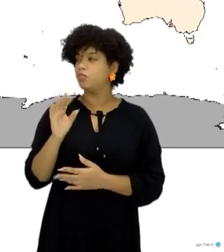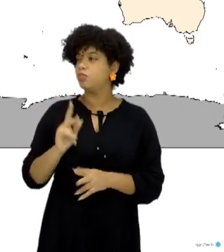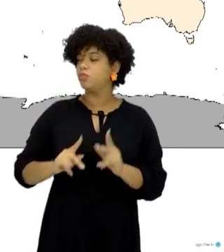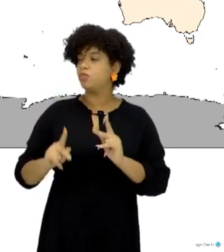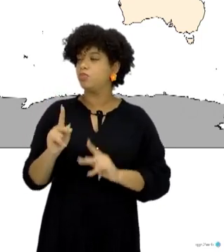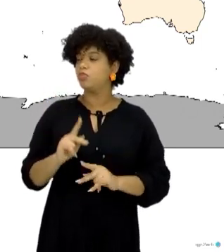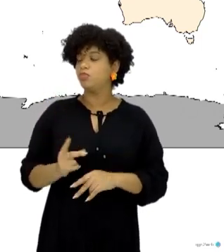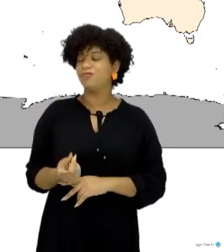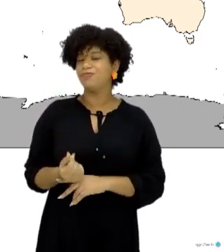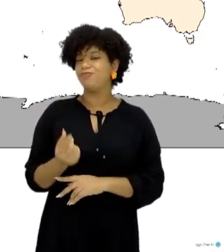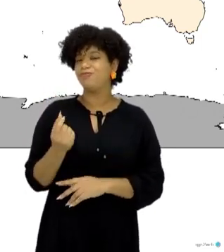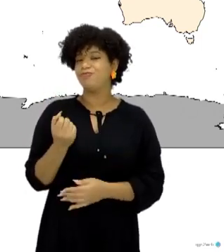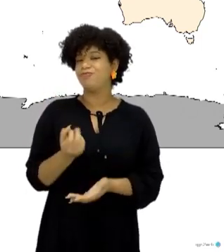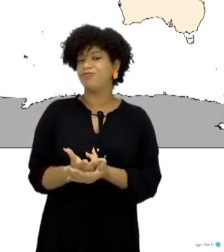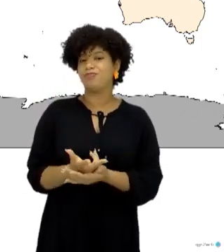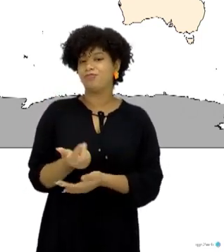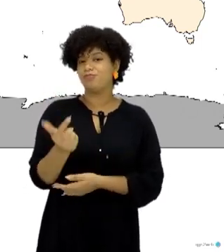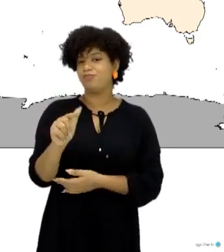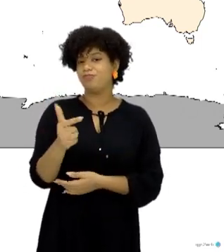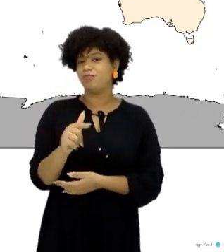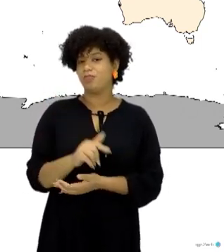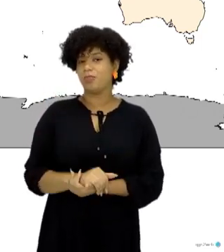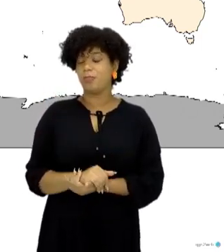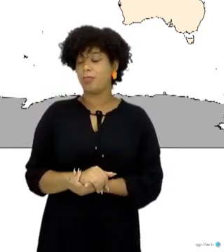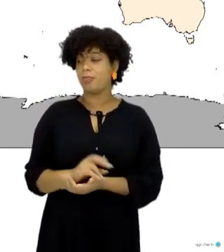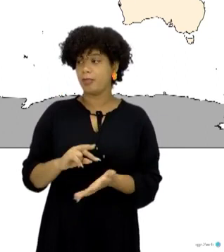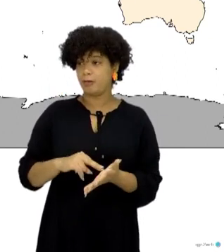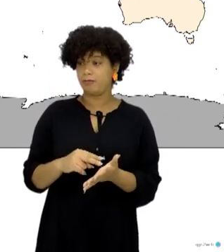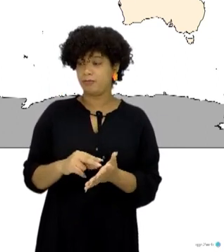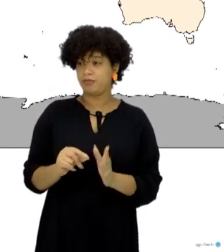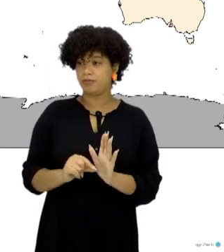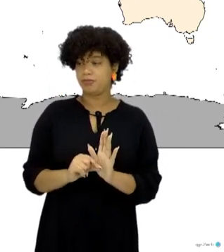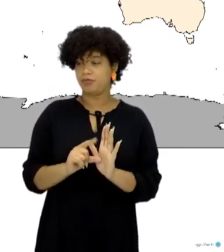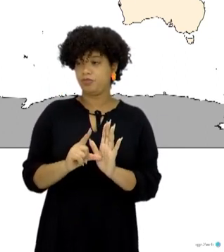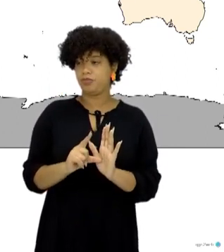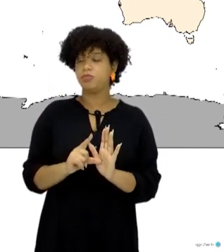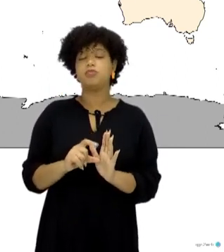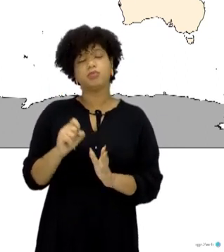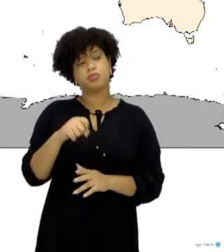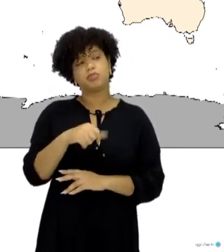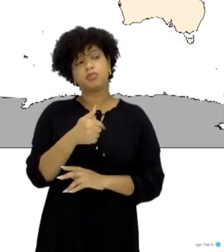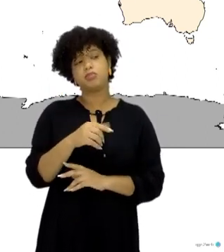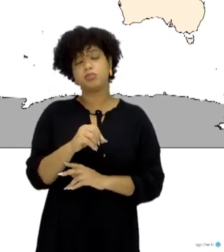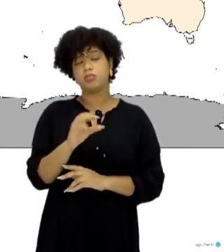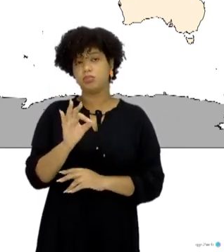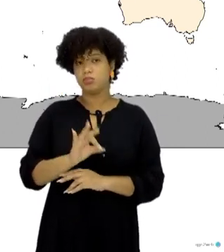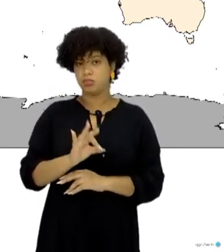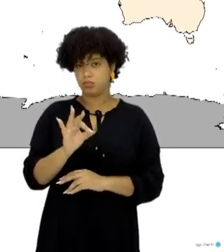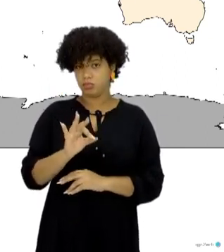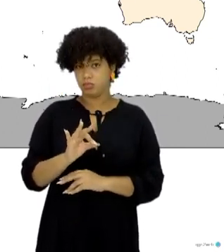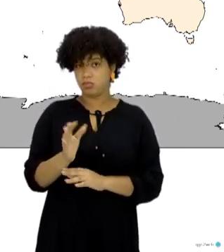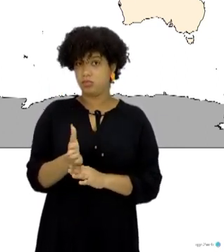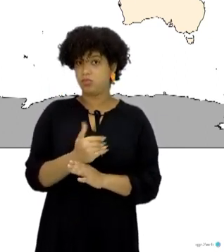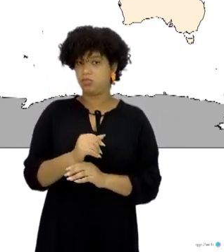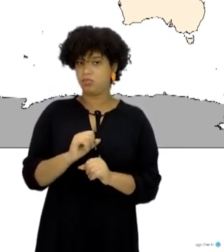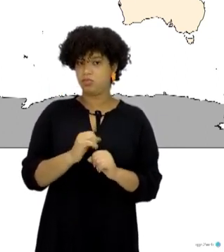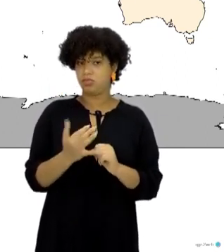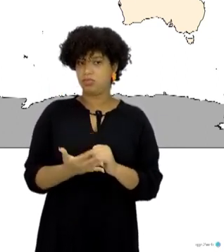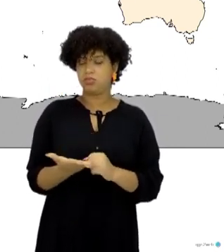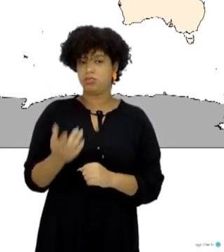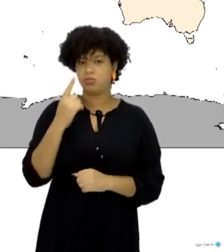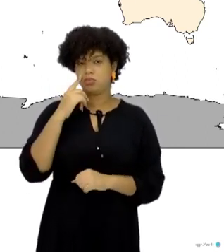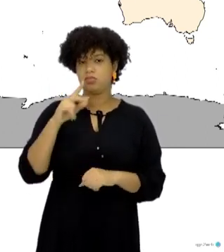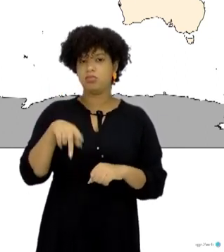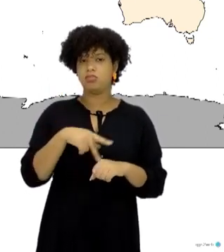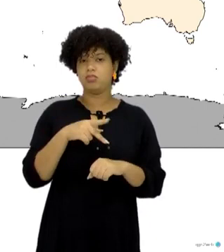falta de dinheiro aí para alimentação. Então, nós aumentamos, é isso? Aumentou, lá, tá vendo? Aumentou 10%, isso antes da pandemia, hein? Vamos lá para os Estados Unidos?